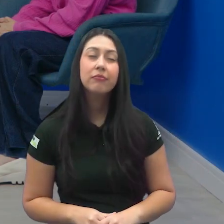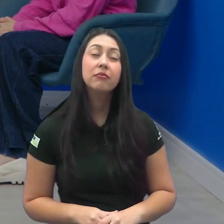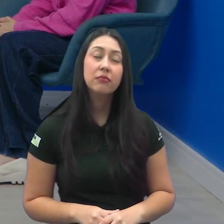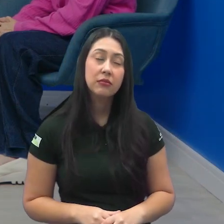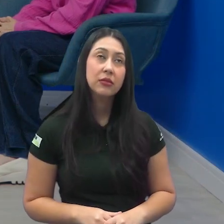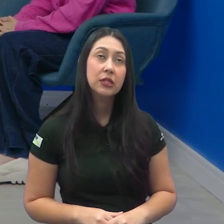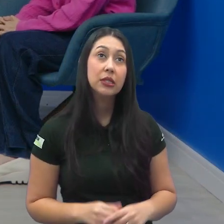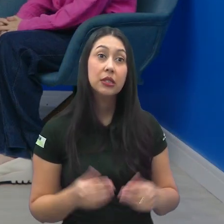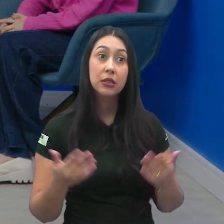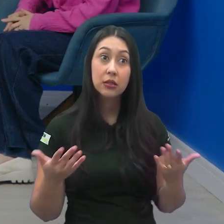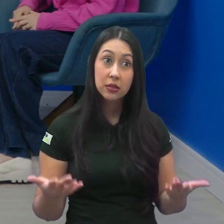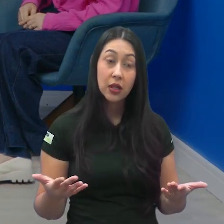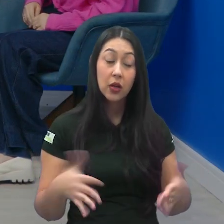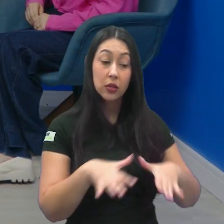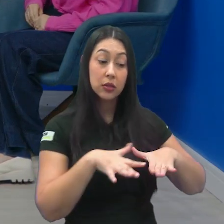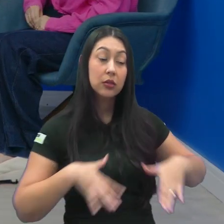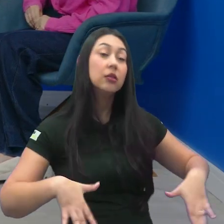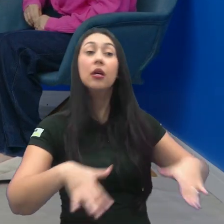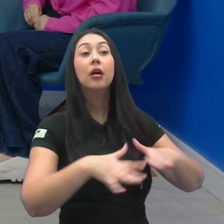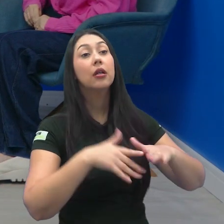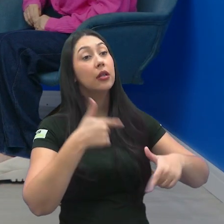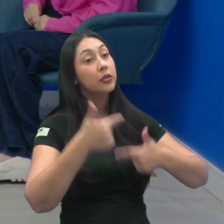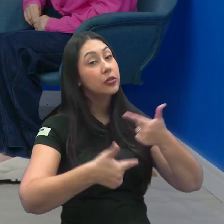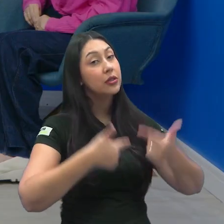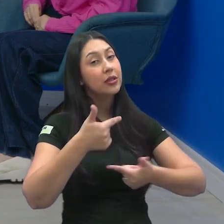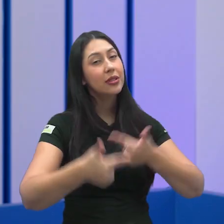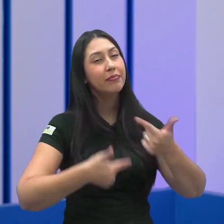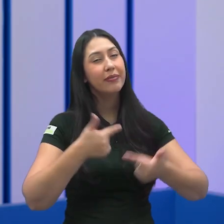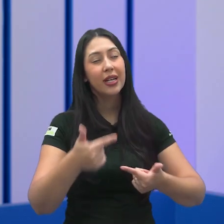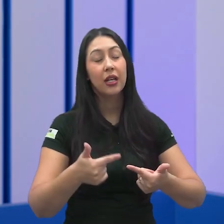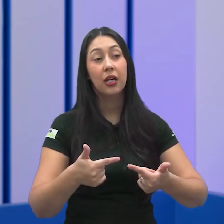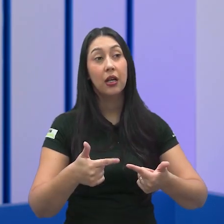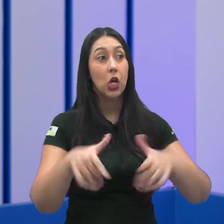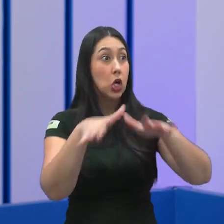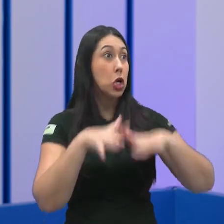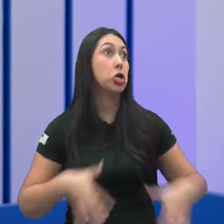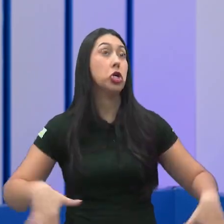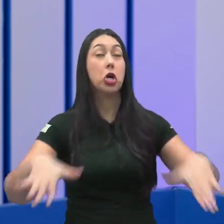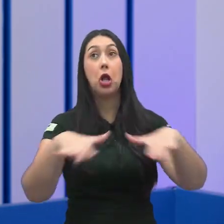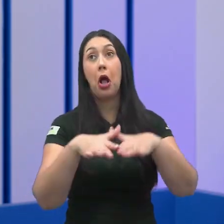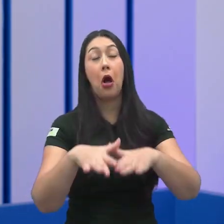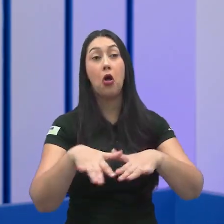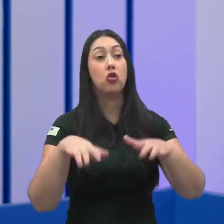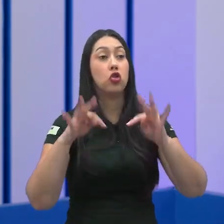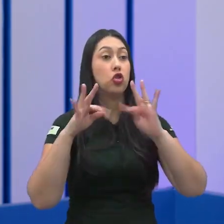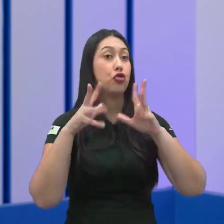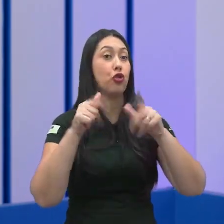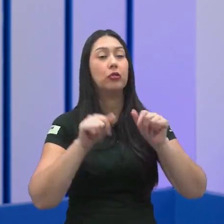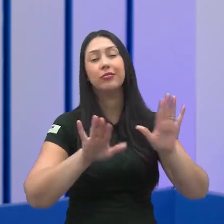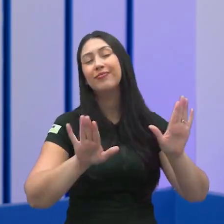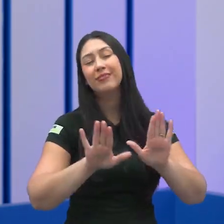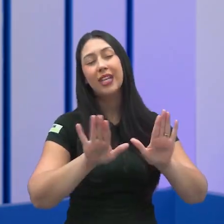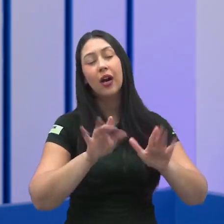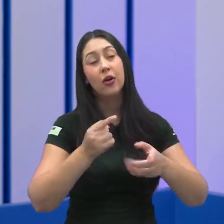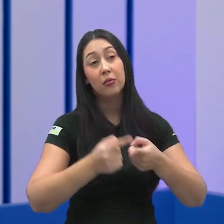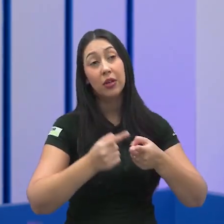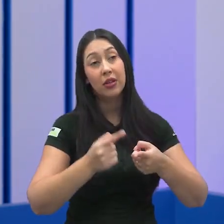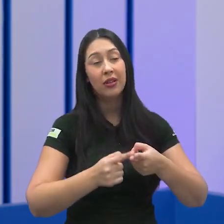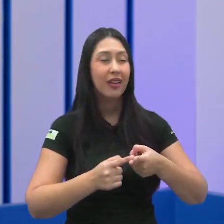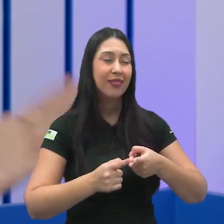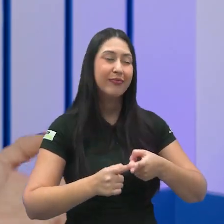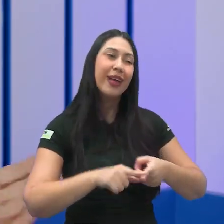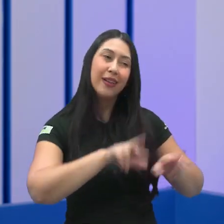pessoa? Então, no mercado de trabalho, a gente vai falar, isso não dá para a gente generalizar dentro do espaço de trabalho, porque